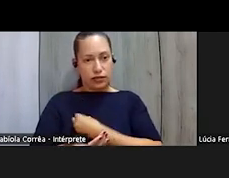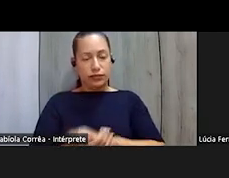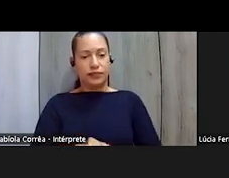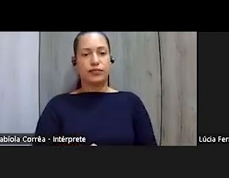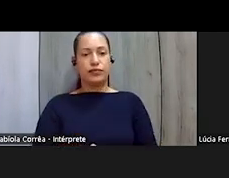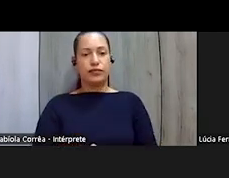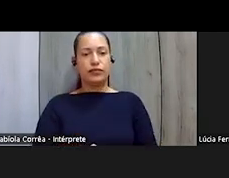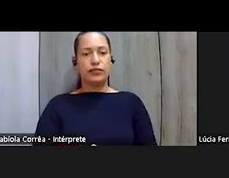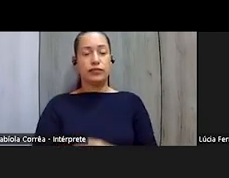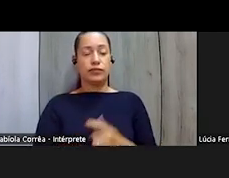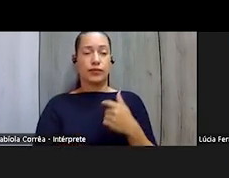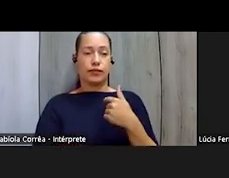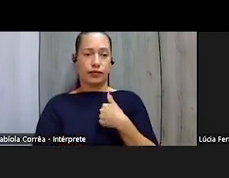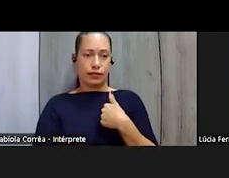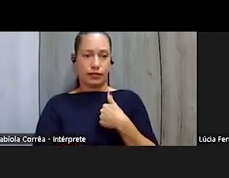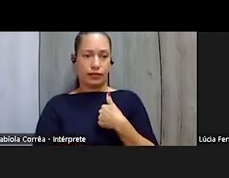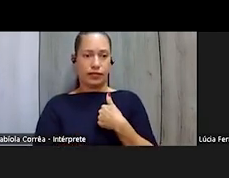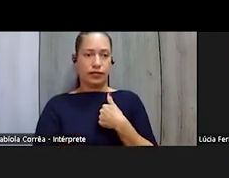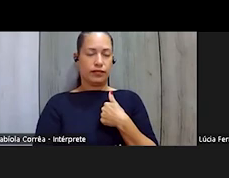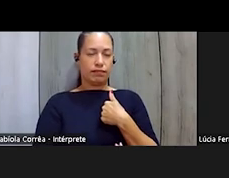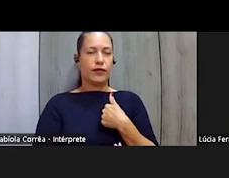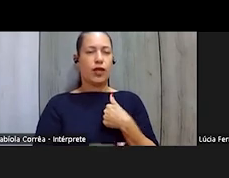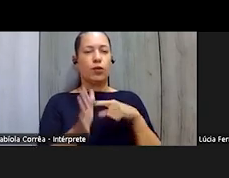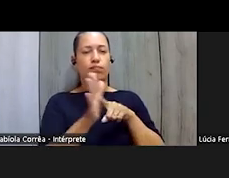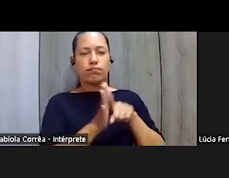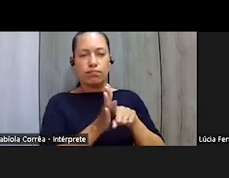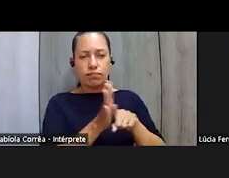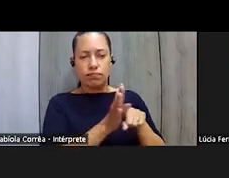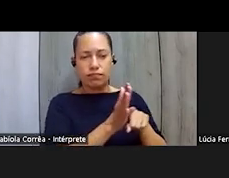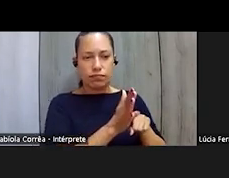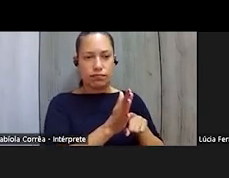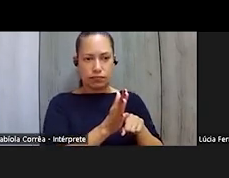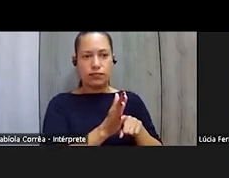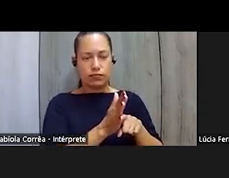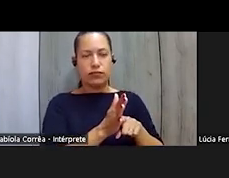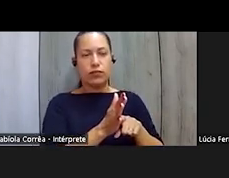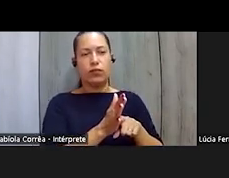Eu, como pesquisador, atuando no âmbito